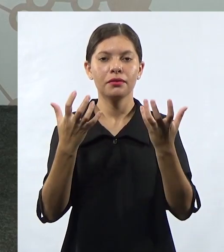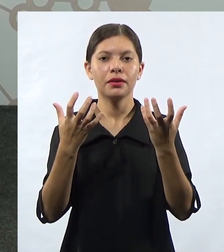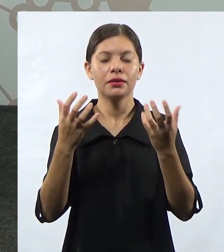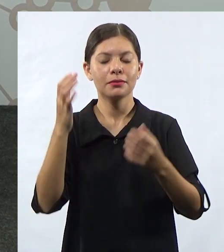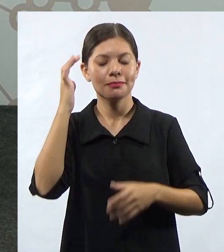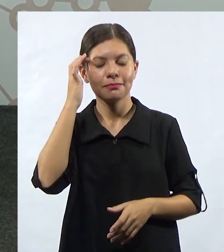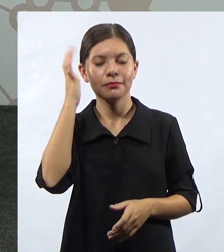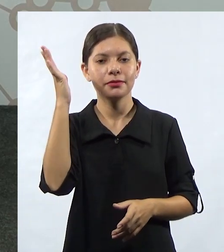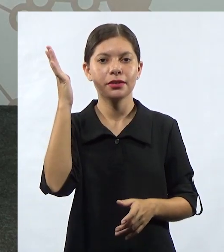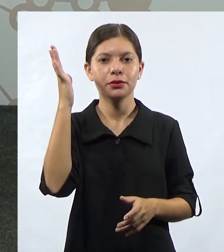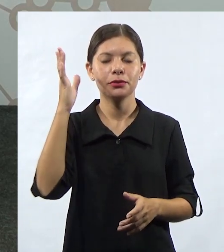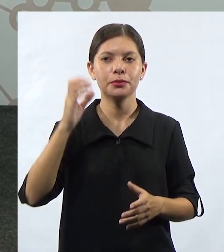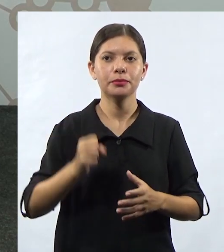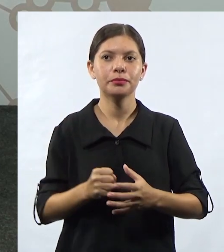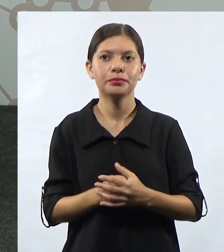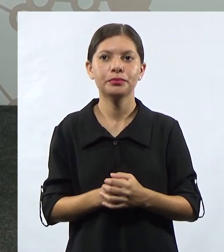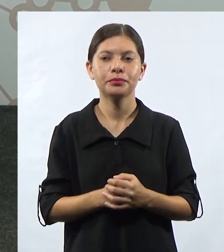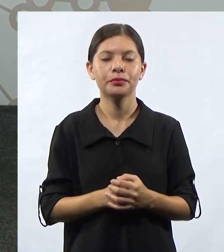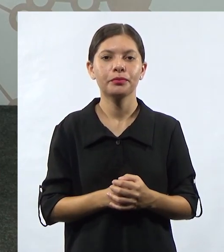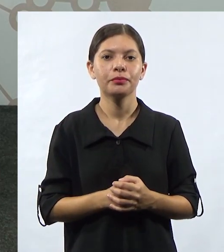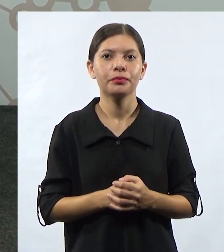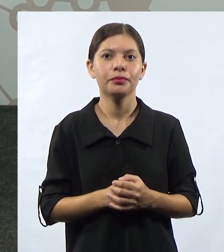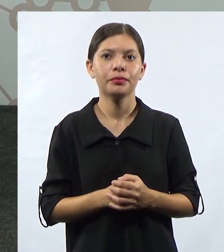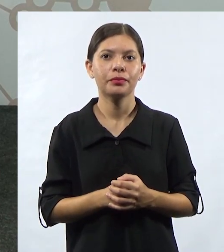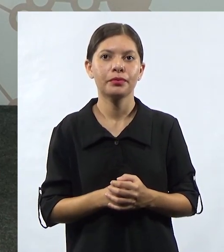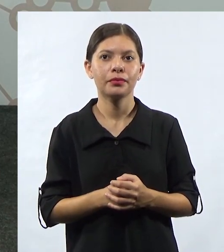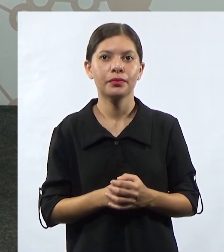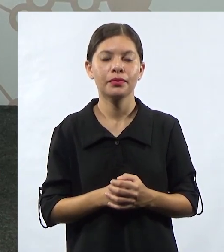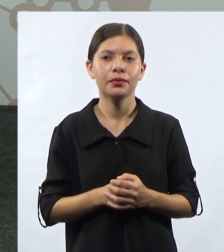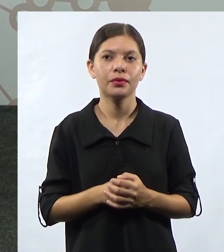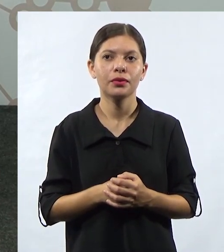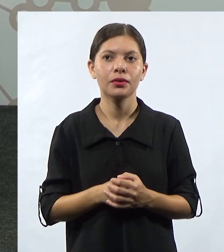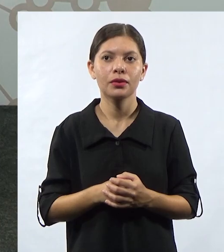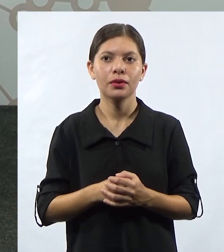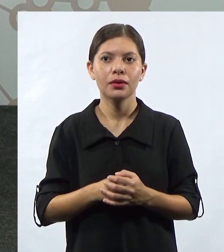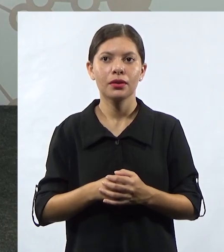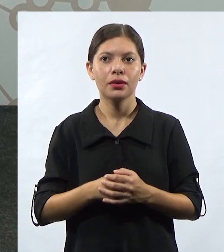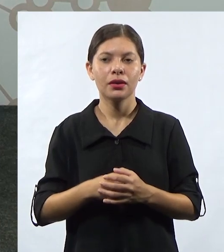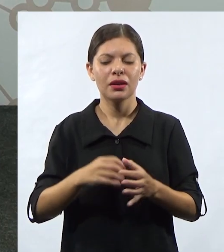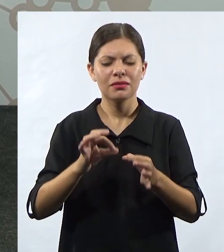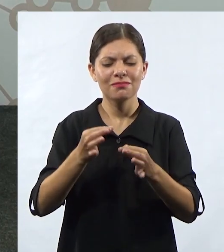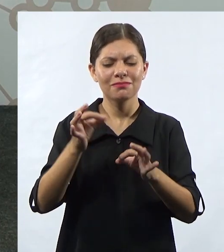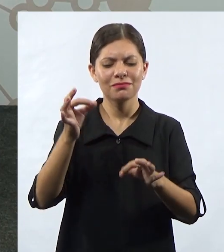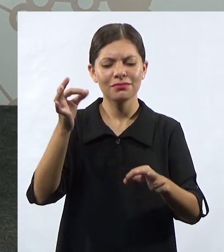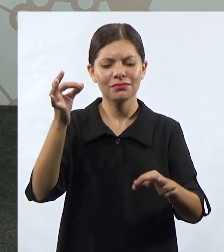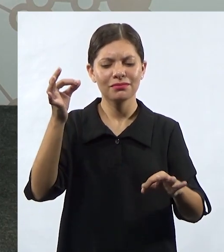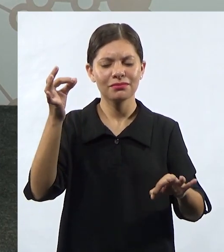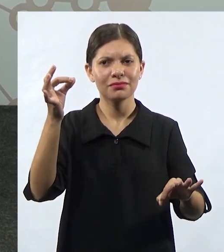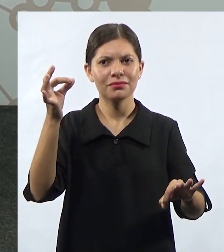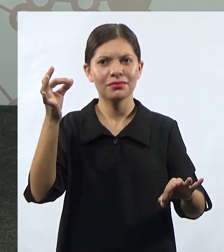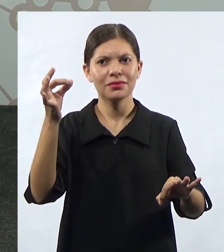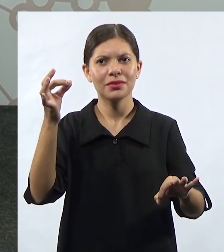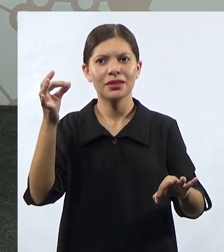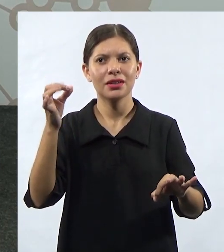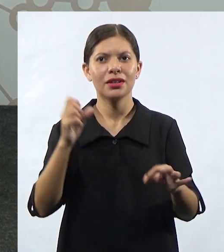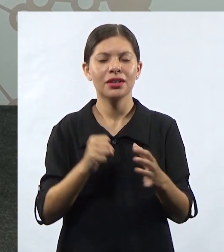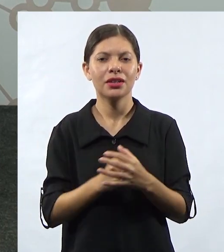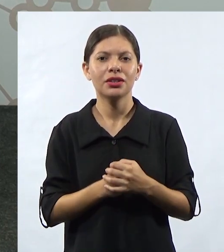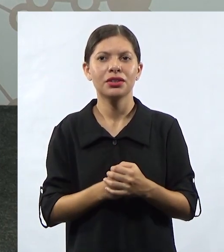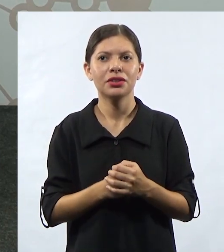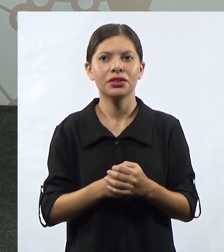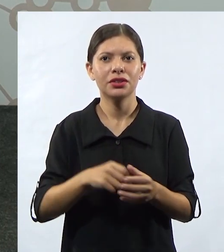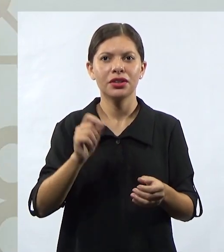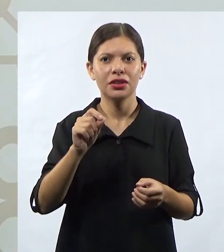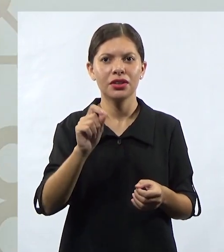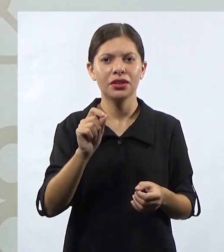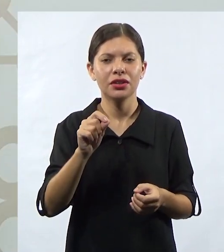de compreensão da pessoa. Quer dizer, Você pega uma lacuna temporal muito grande. Você tem uma lacuna temporal, né? muito grande. O que aconteceu nesse período? Não